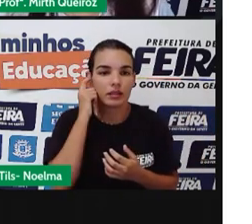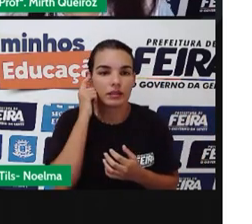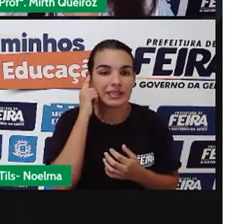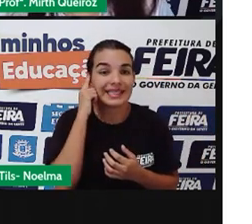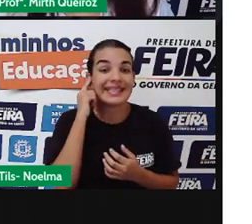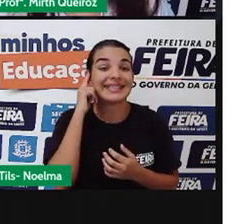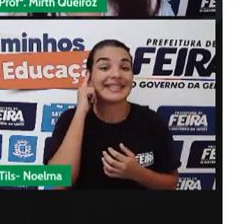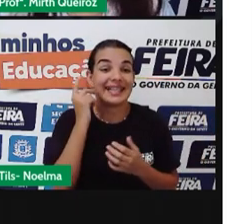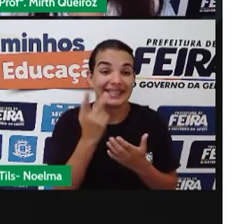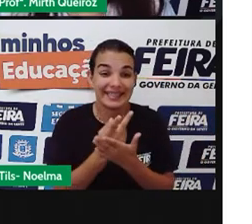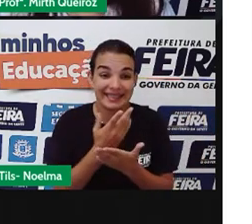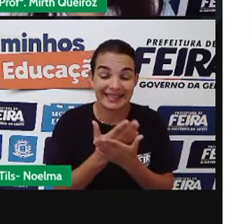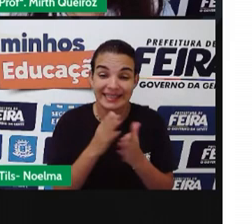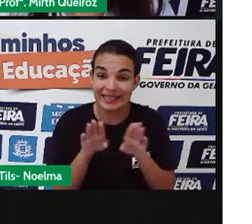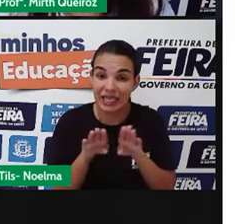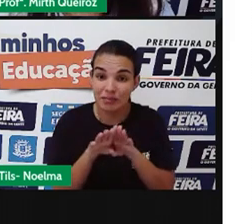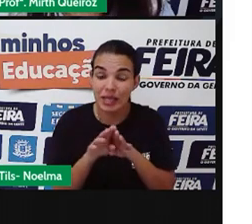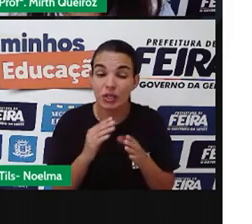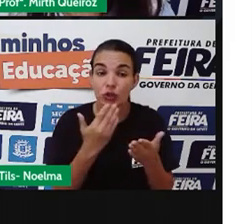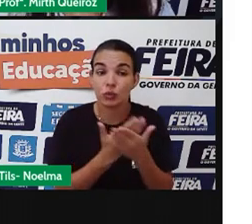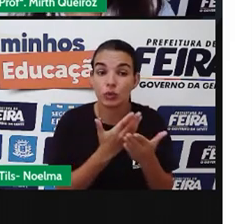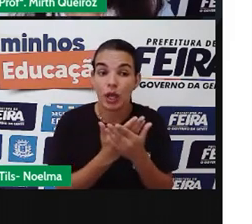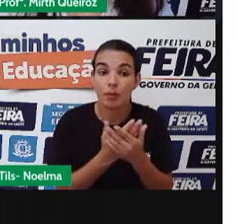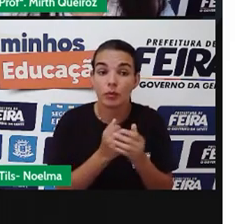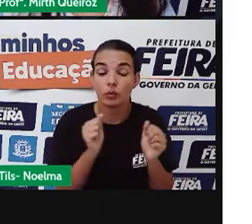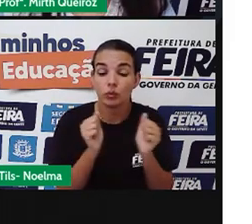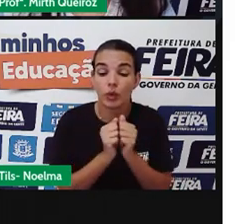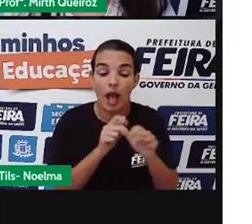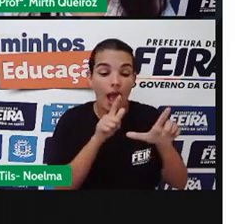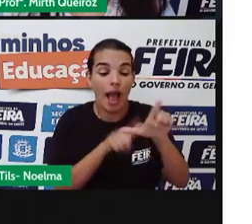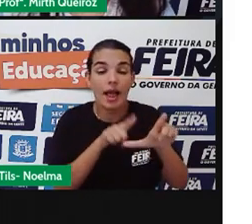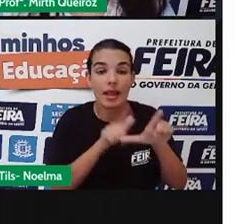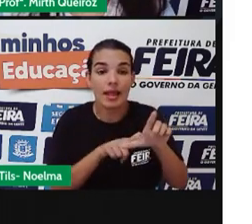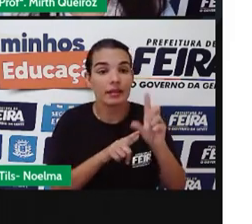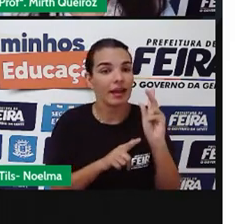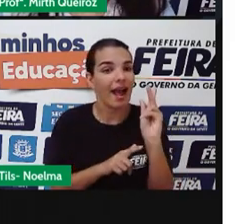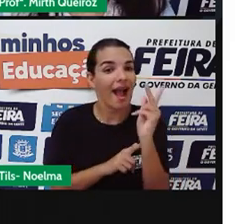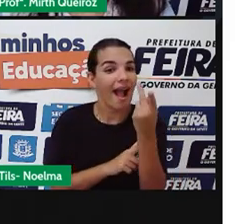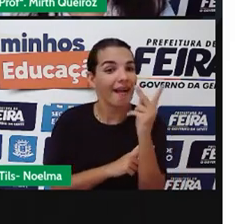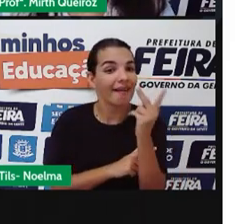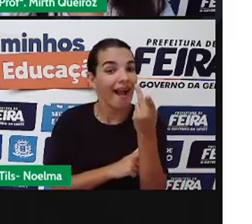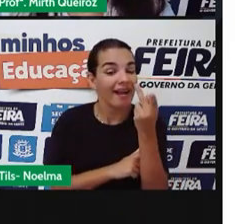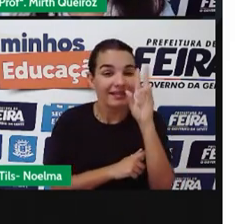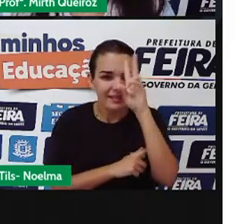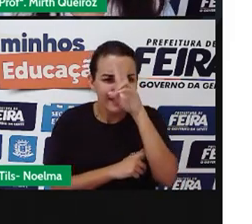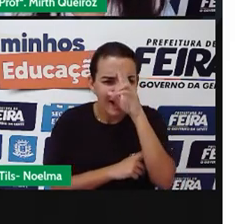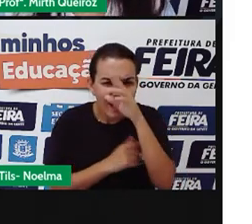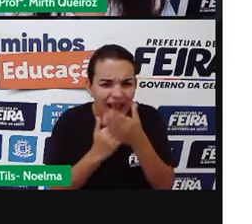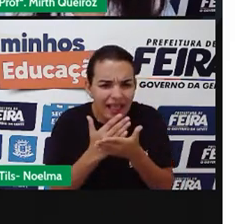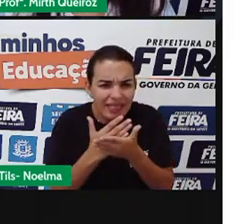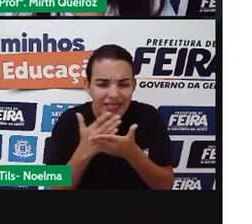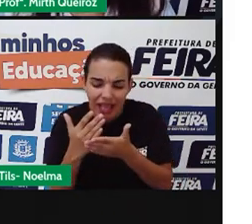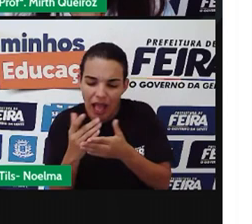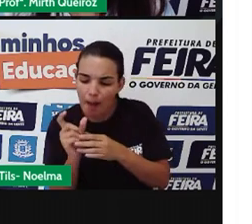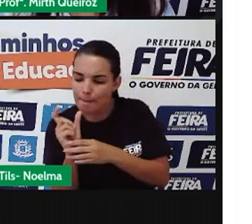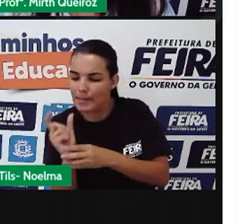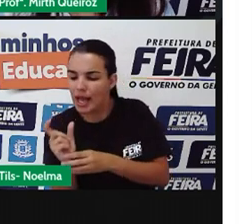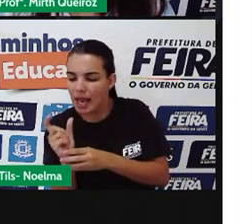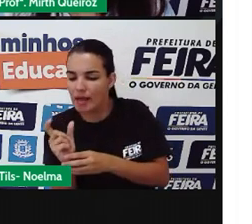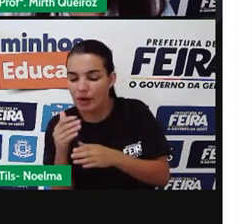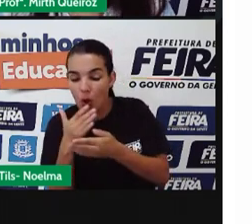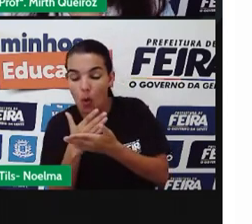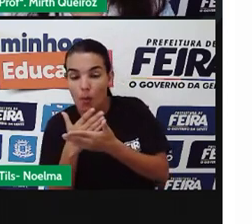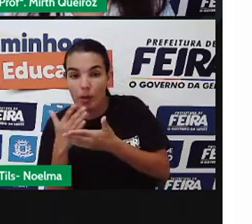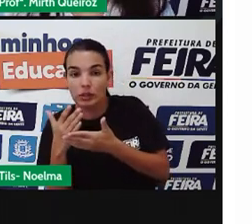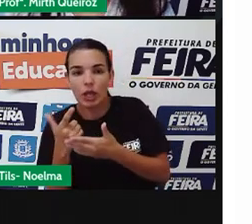Estudamos também a letra H, onde a letra H, no início das palavras, ela não apresenta